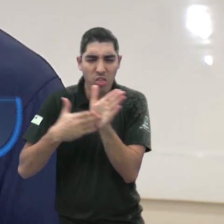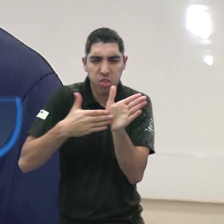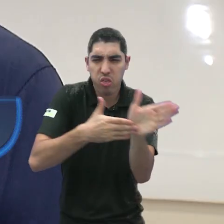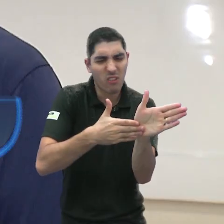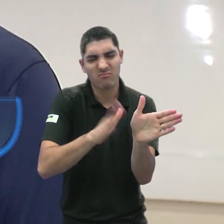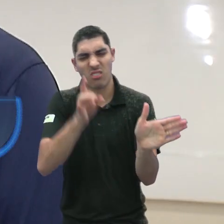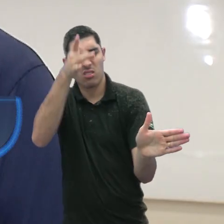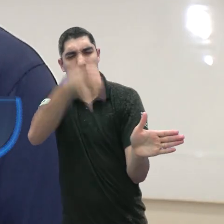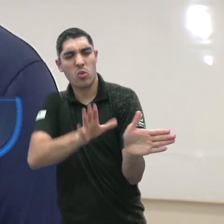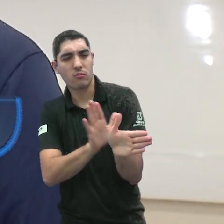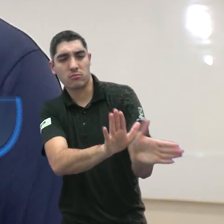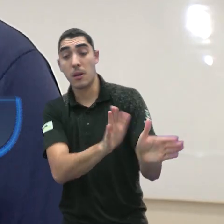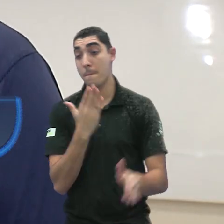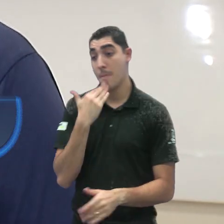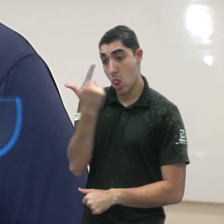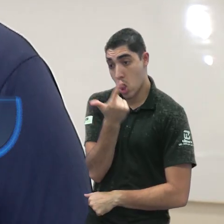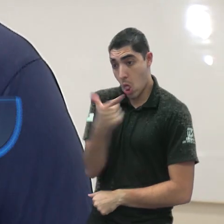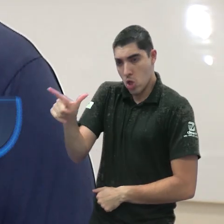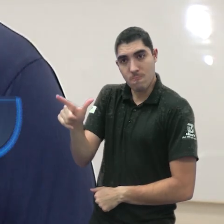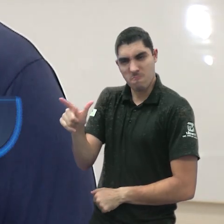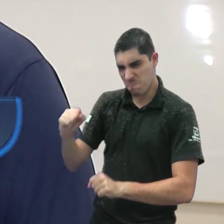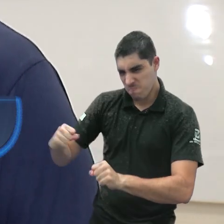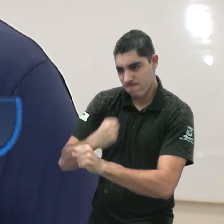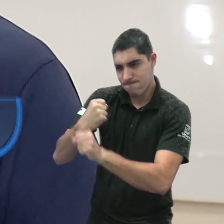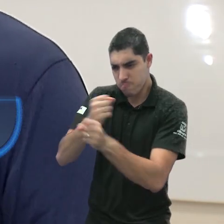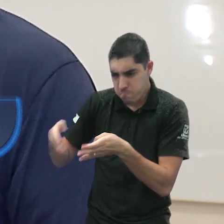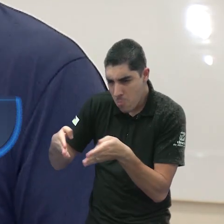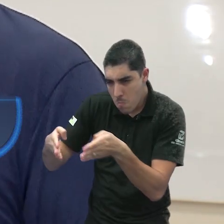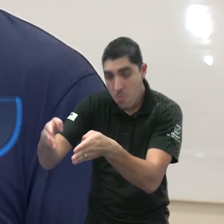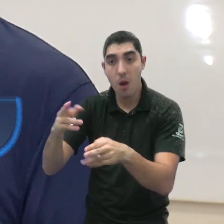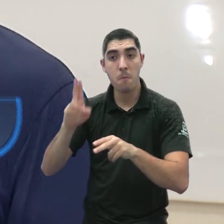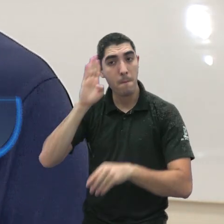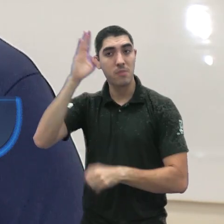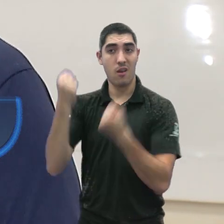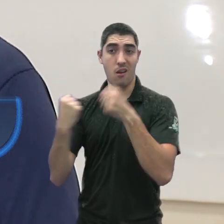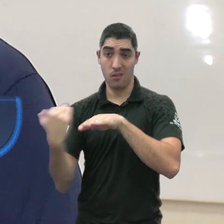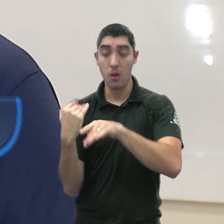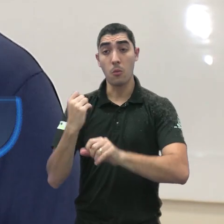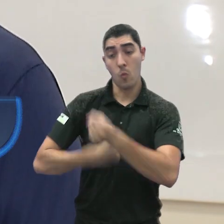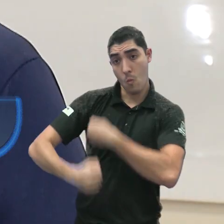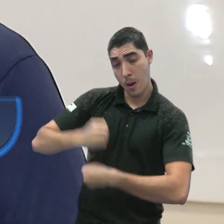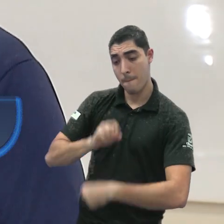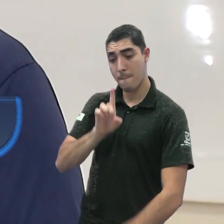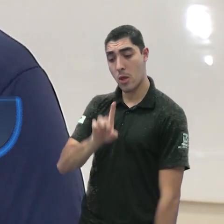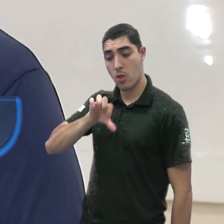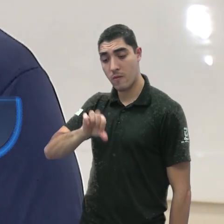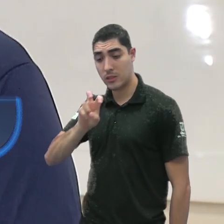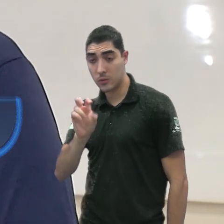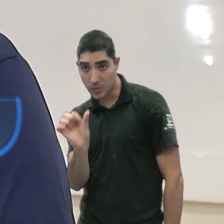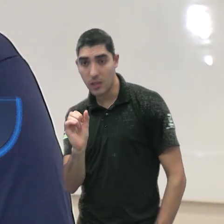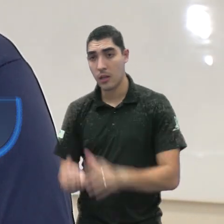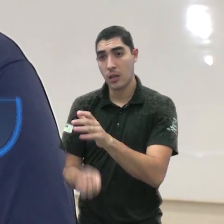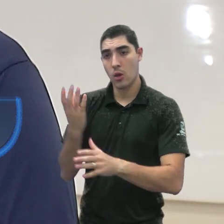contexto histórico, a necessidade de trazer essa indústria automobilística para cá. Tanto é que ele cria, em 1956, o GEA, que é o